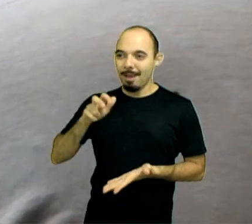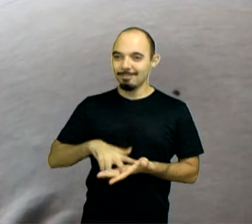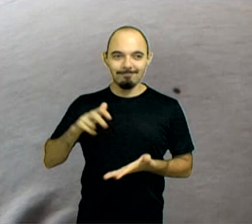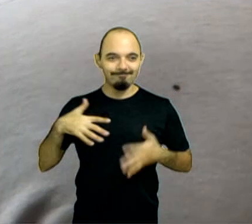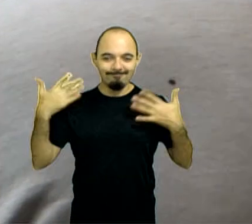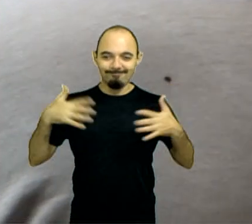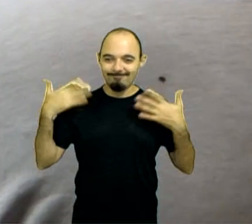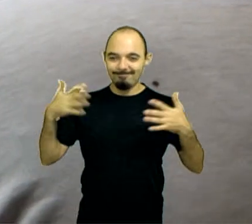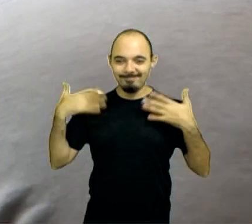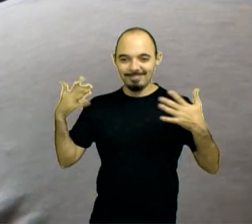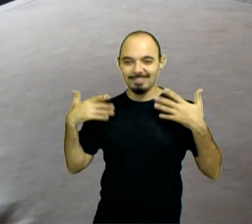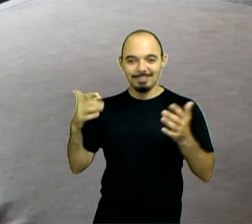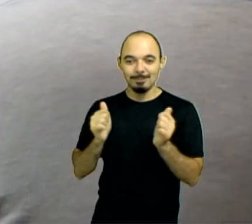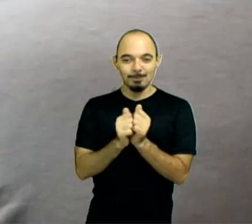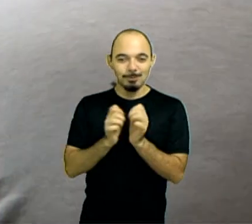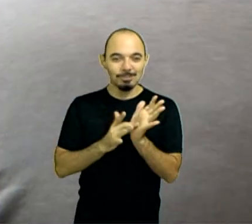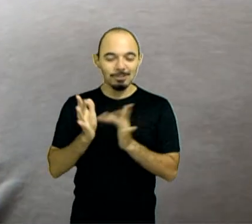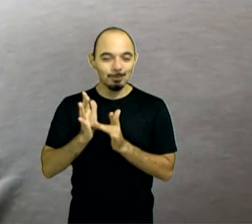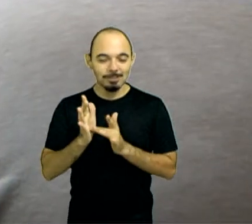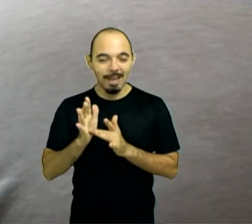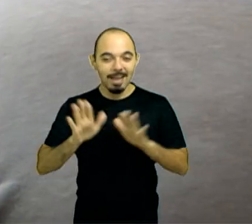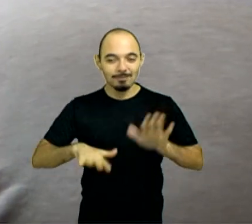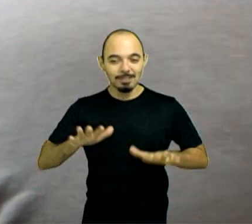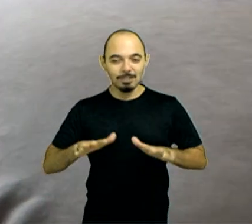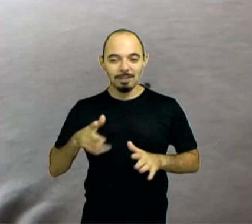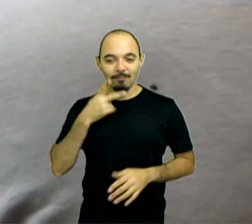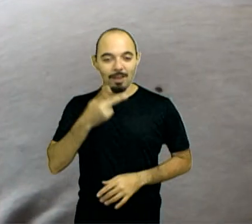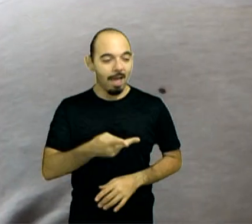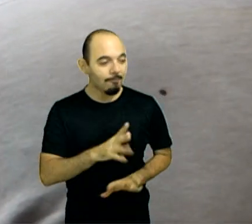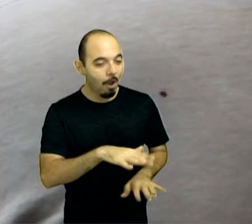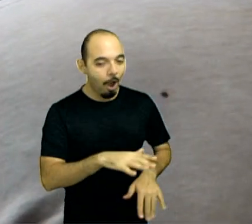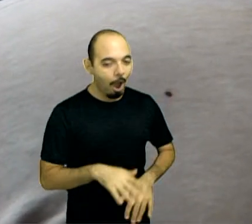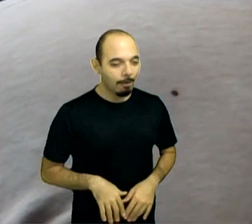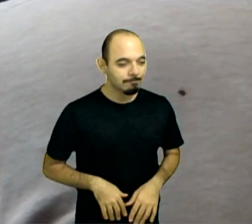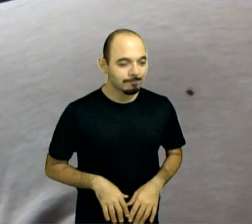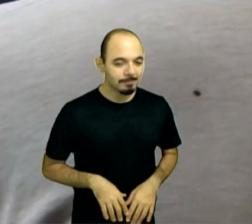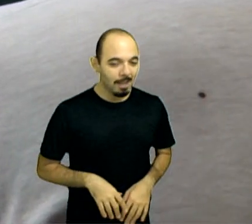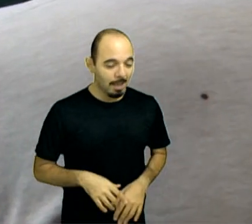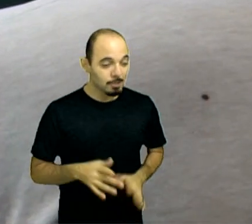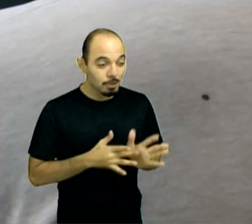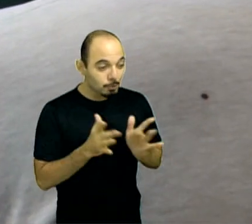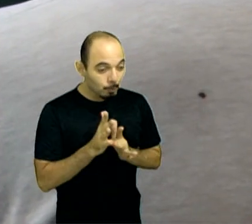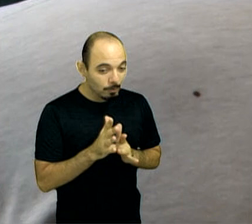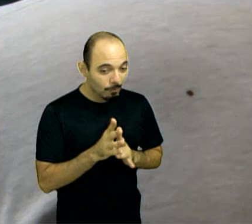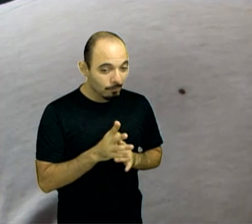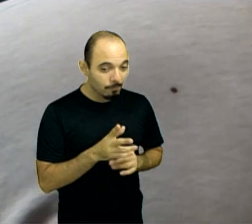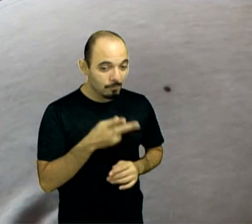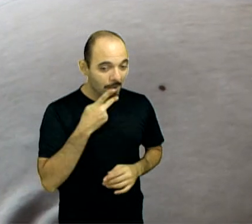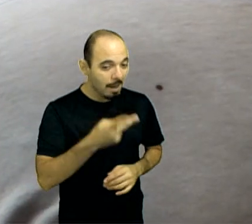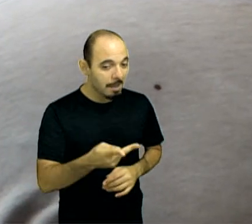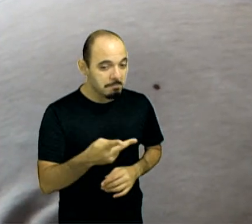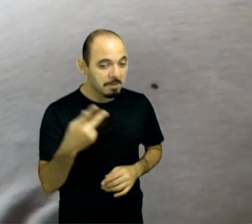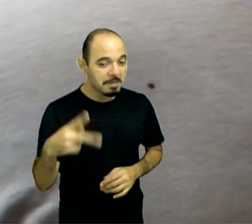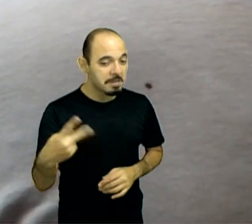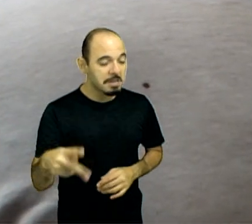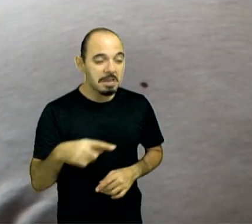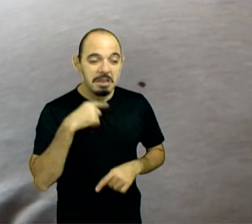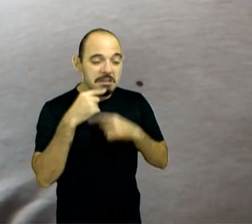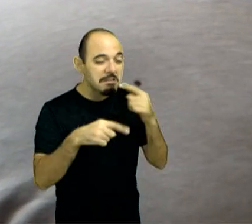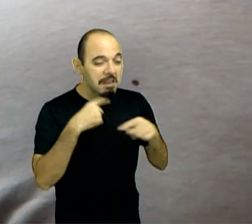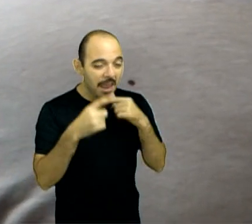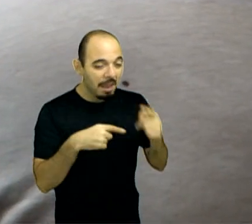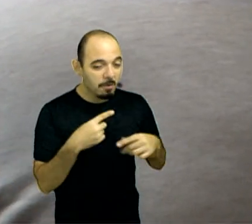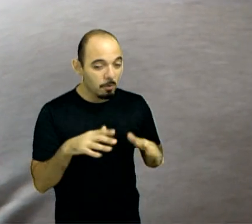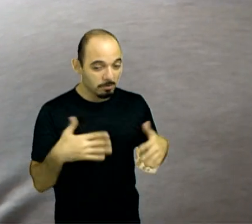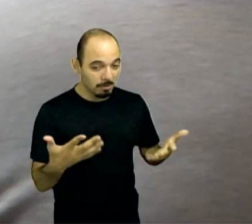Às vezes ele chegava e dizia assim, olha, eu não falei de Jesus para ninguém hoje. Então só vou tomar um banho e vou dar uma